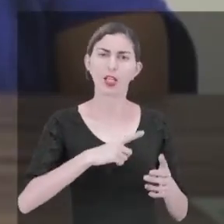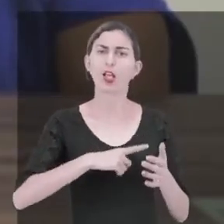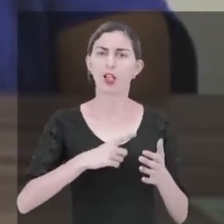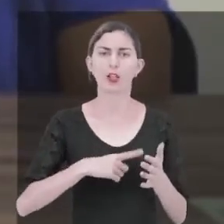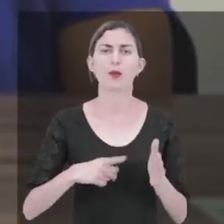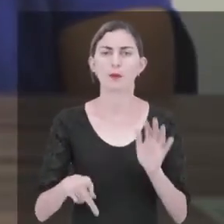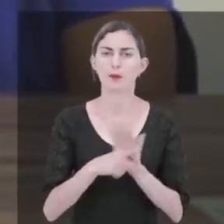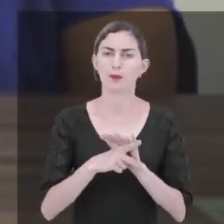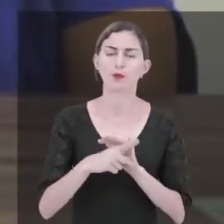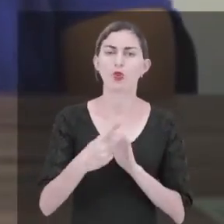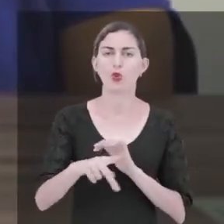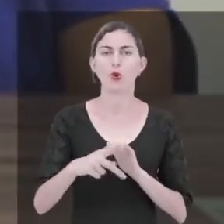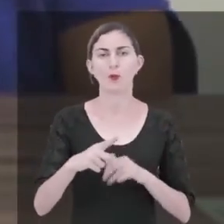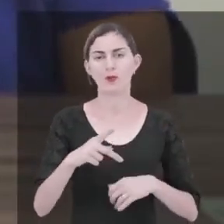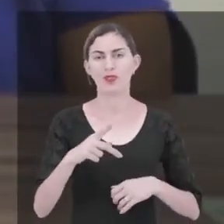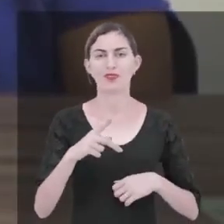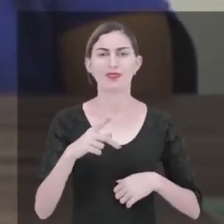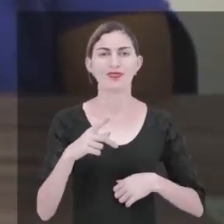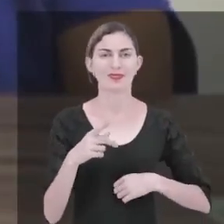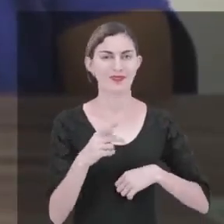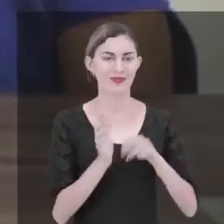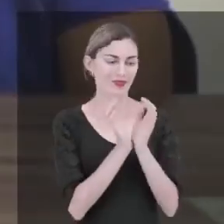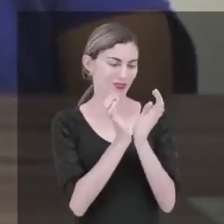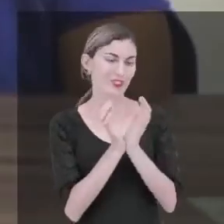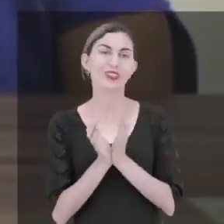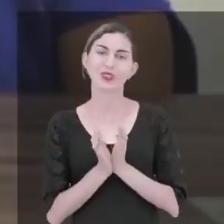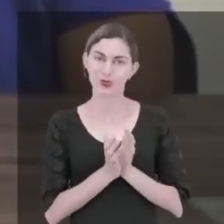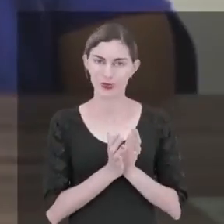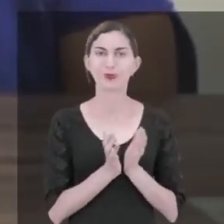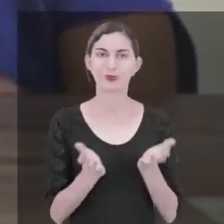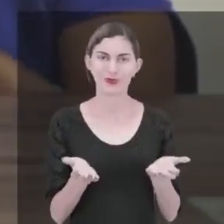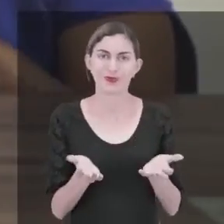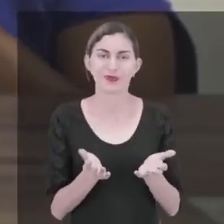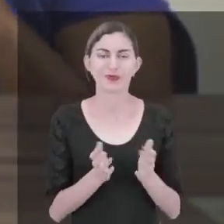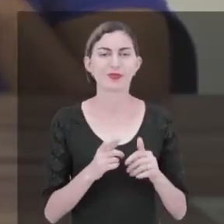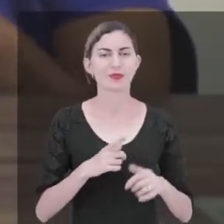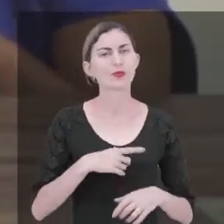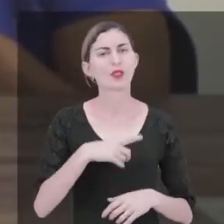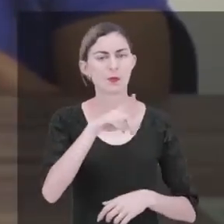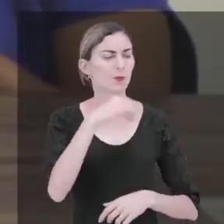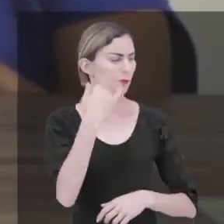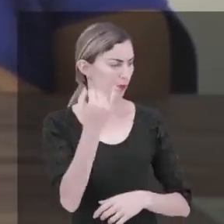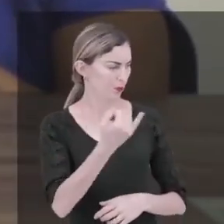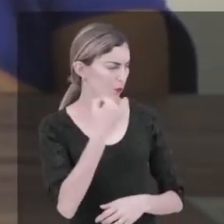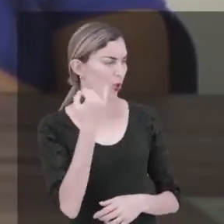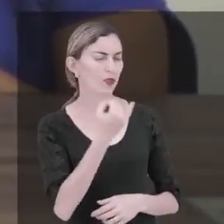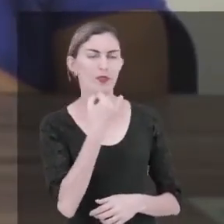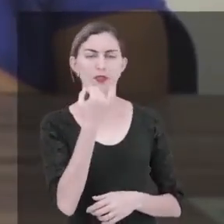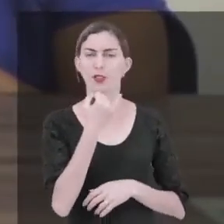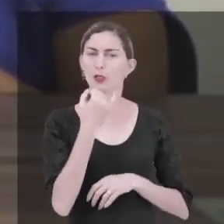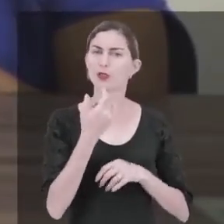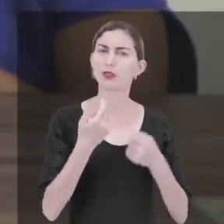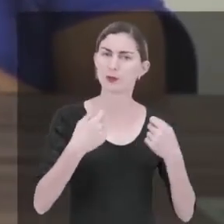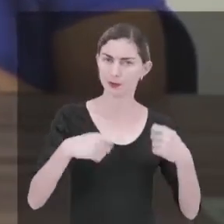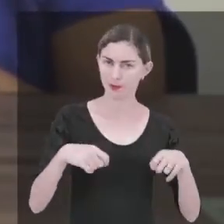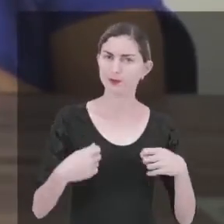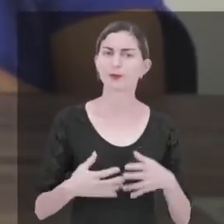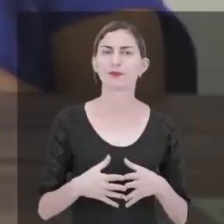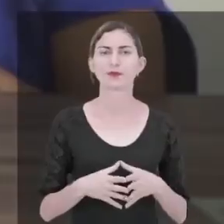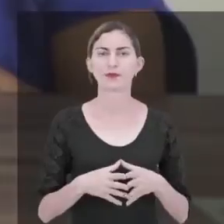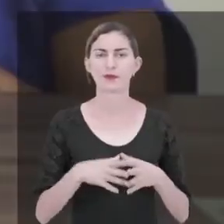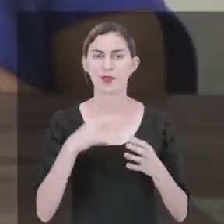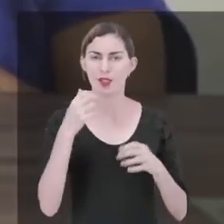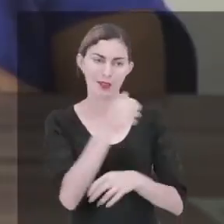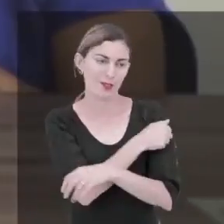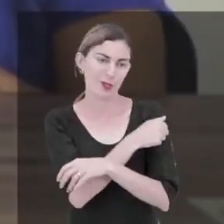é regida pela convenção coletiva. Sim, Viviane, então isso é muito importante. Que aula,